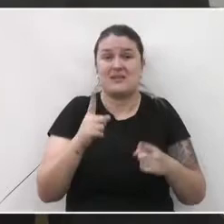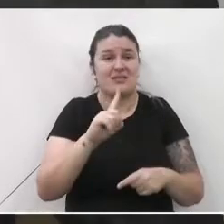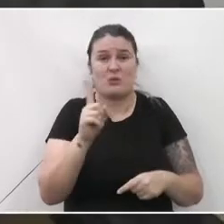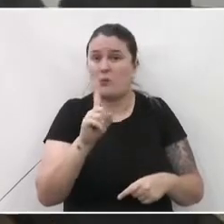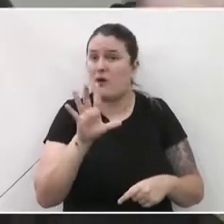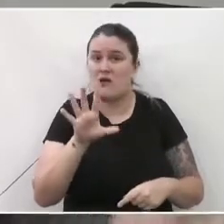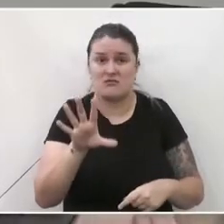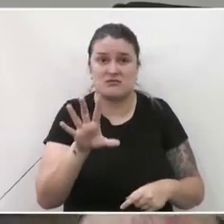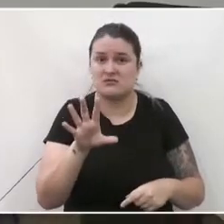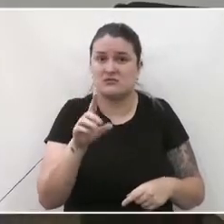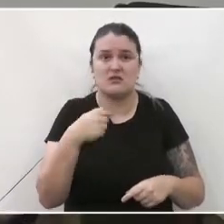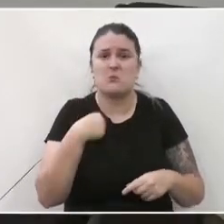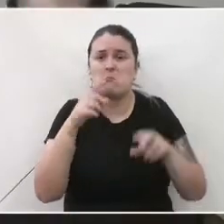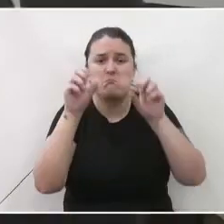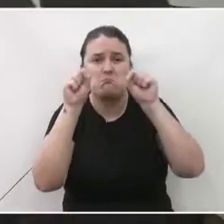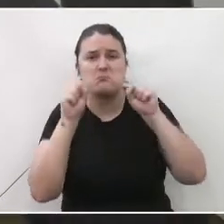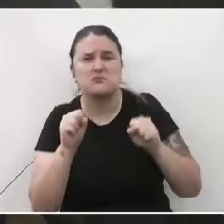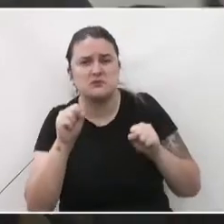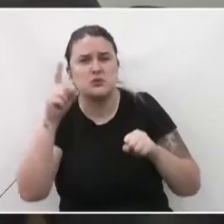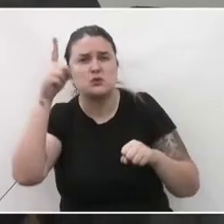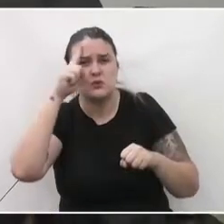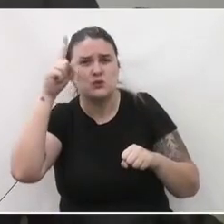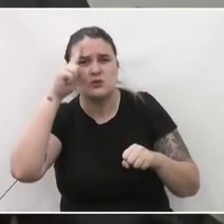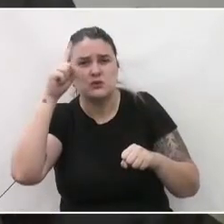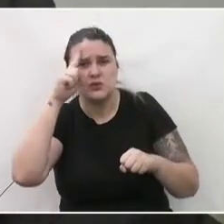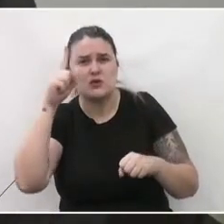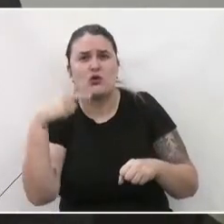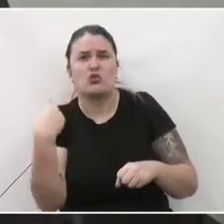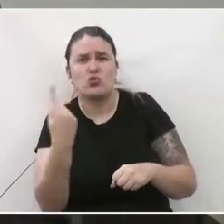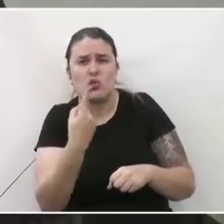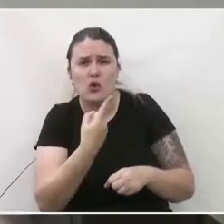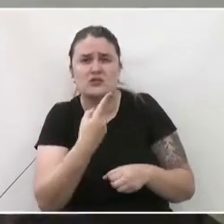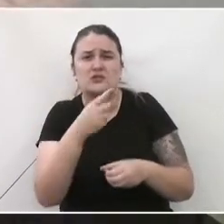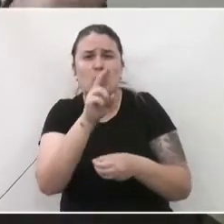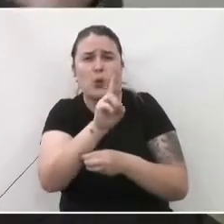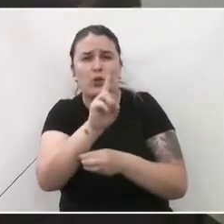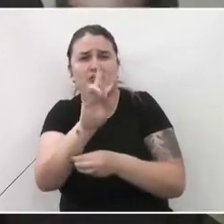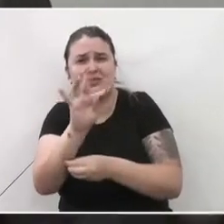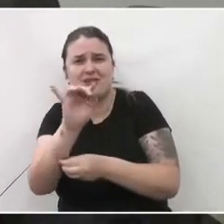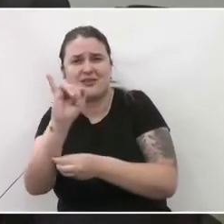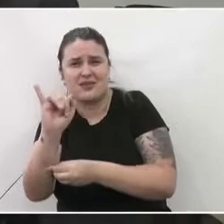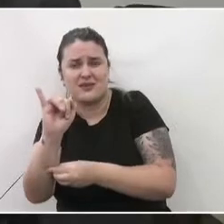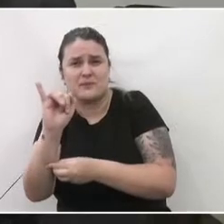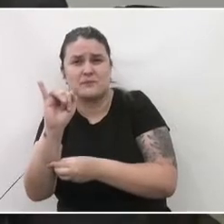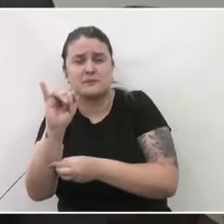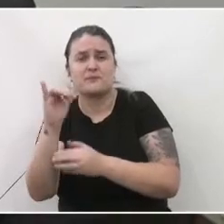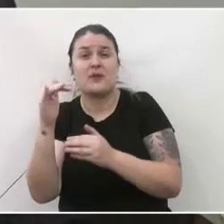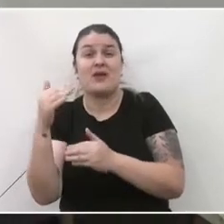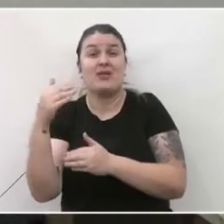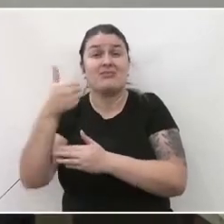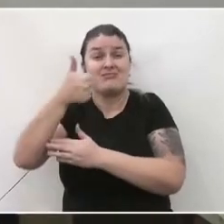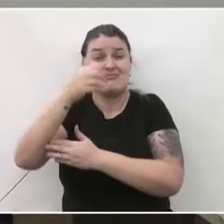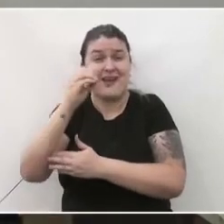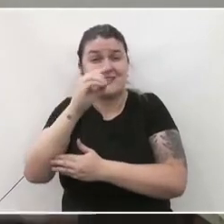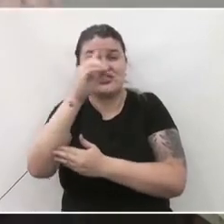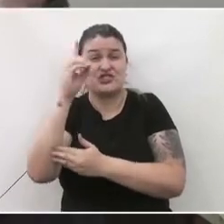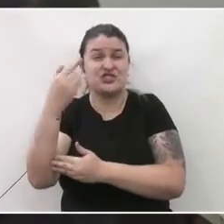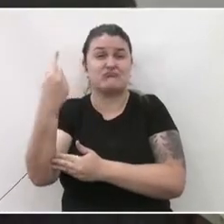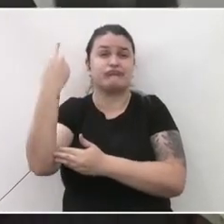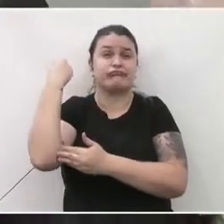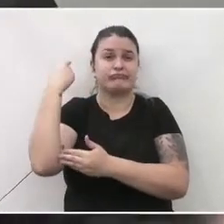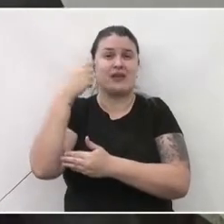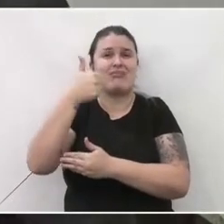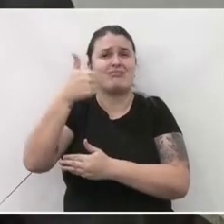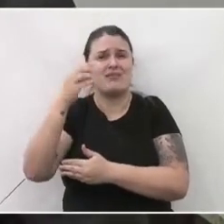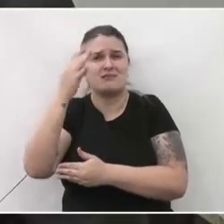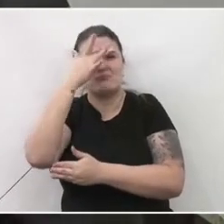infelizmente, não é isso que nós vemos todos os dias em nossas UTIs. Nos últimos 10 dias em União da Vitória, nós tivemos